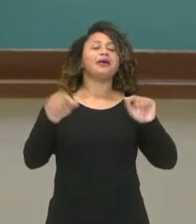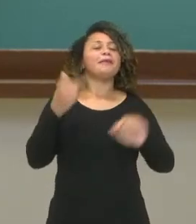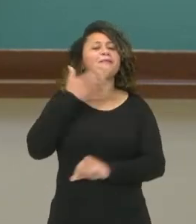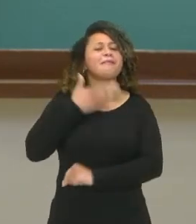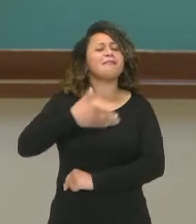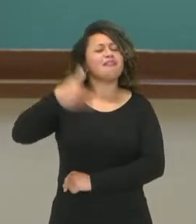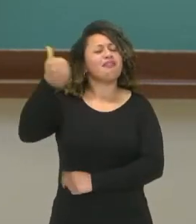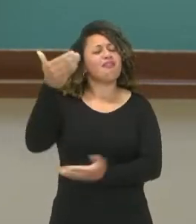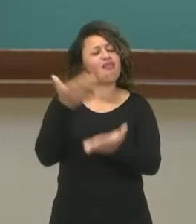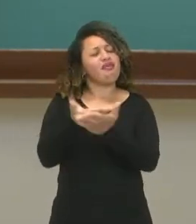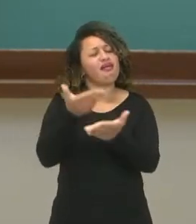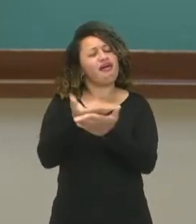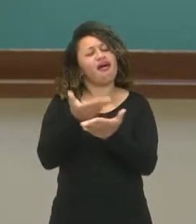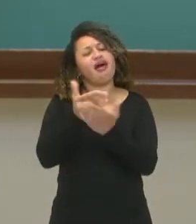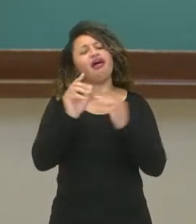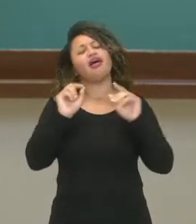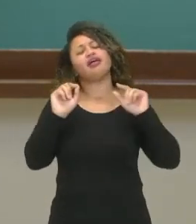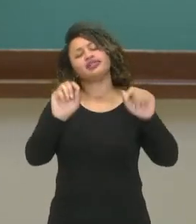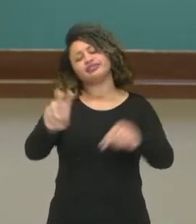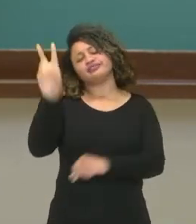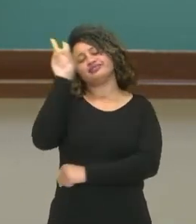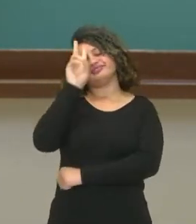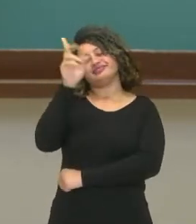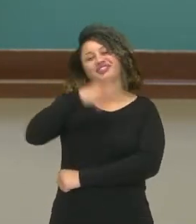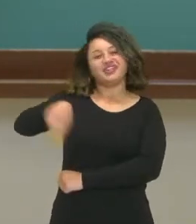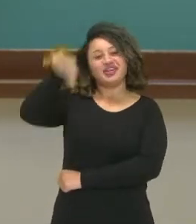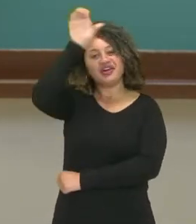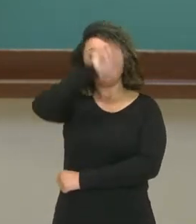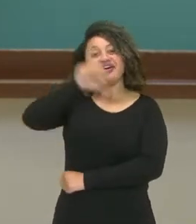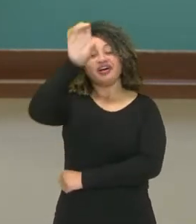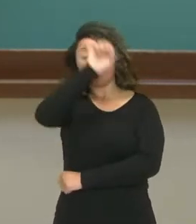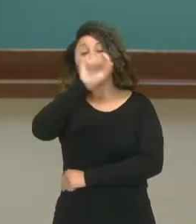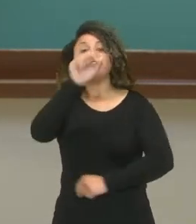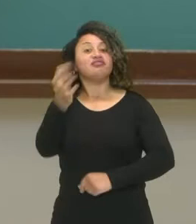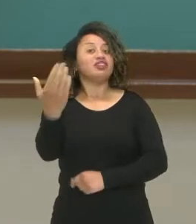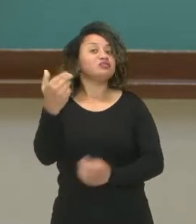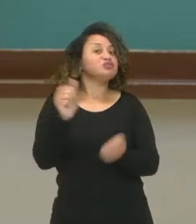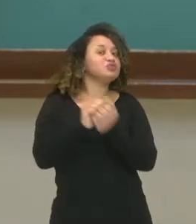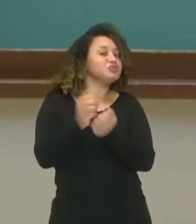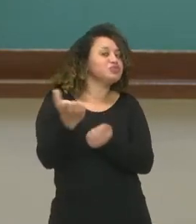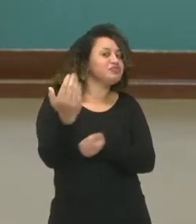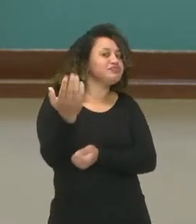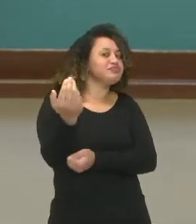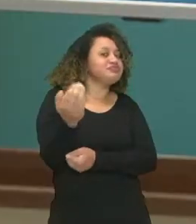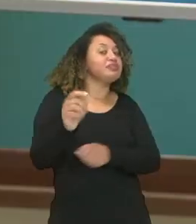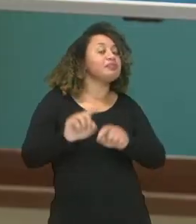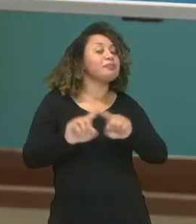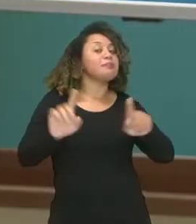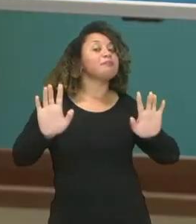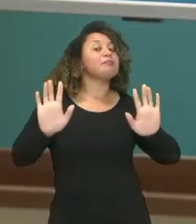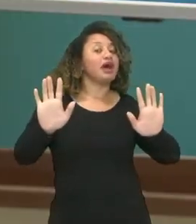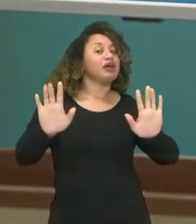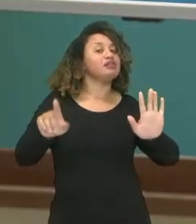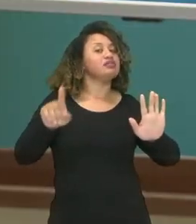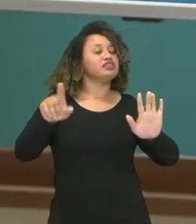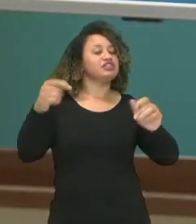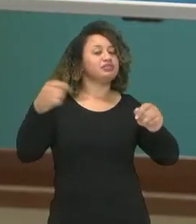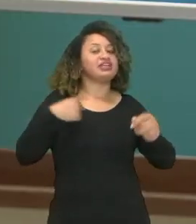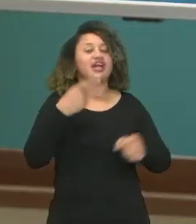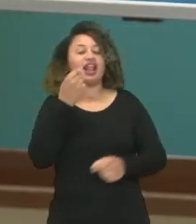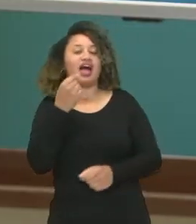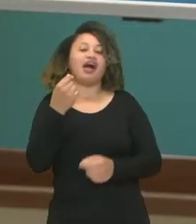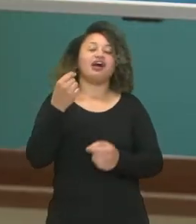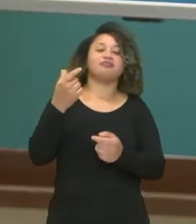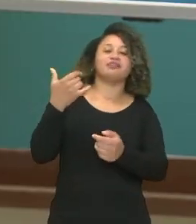nossa aula de História, onde nós vamos aprender muito. Vem com a gente, criança! Mas você precisa ter lápis,